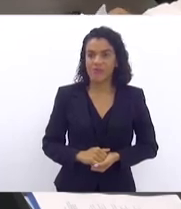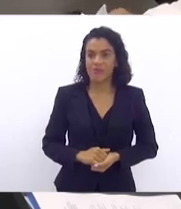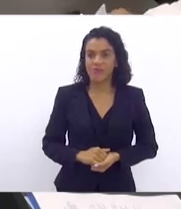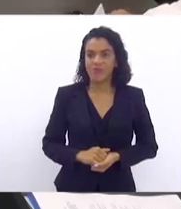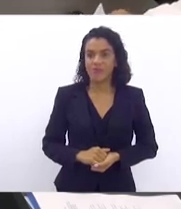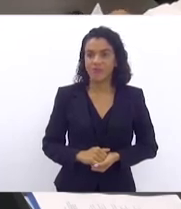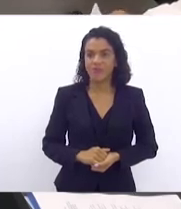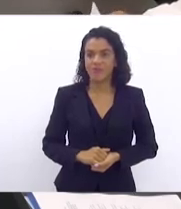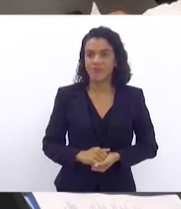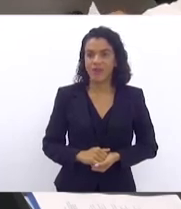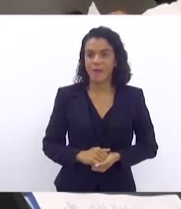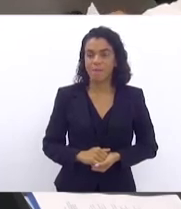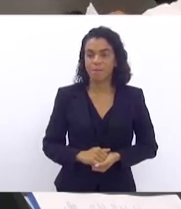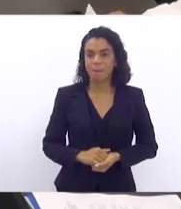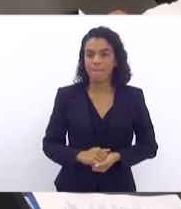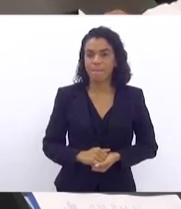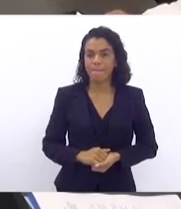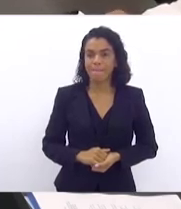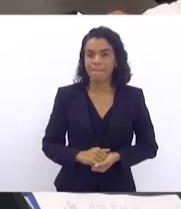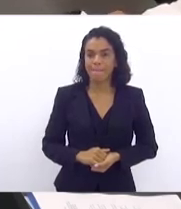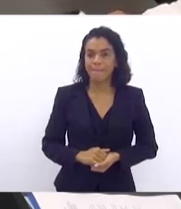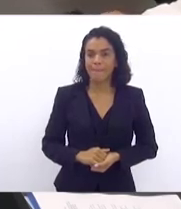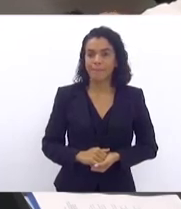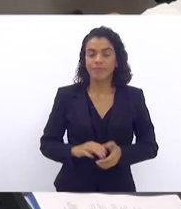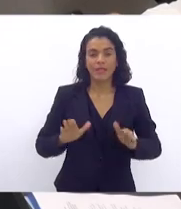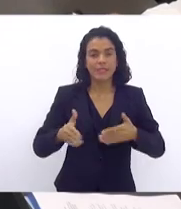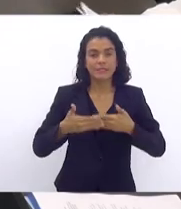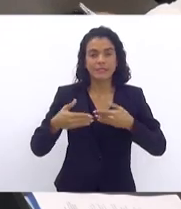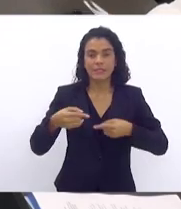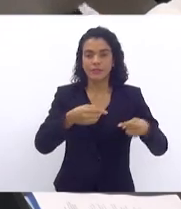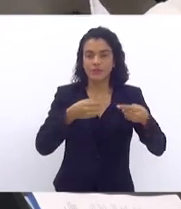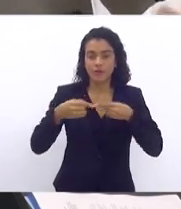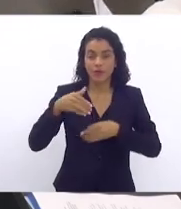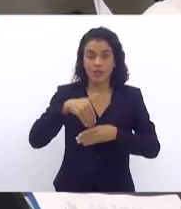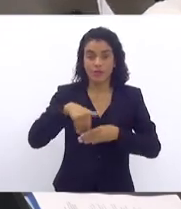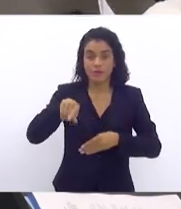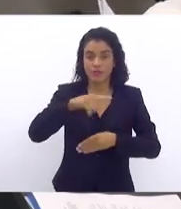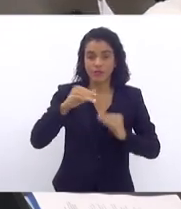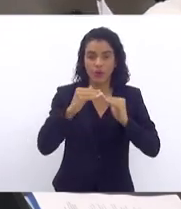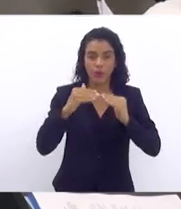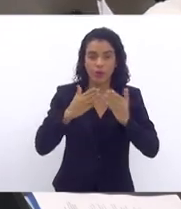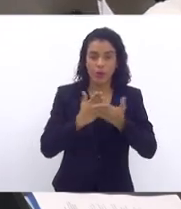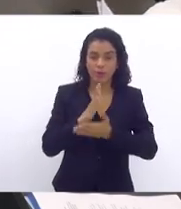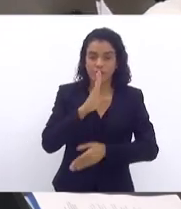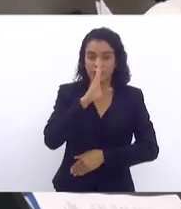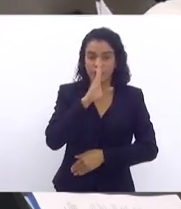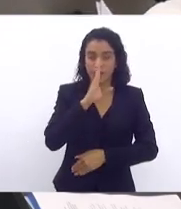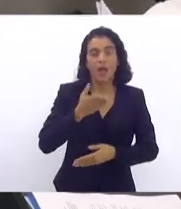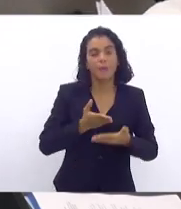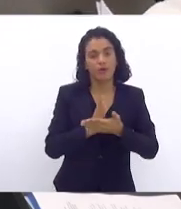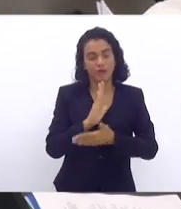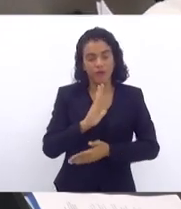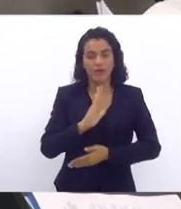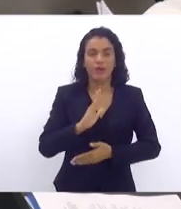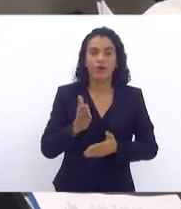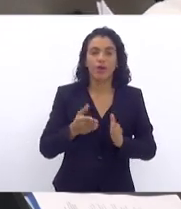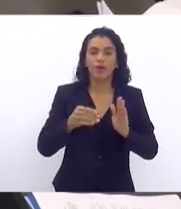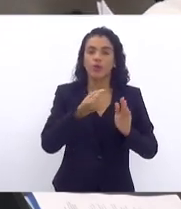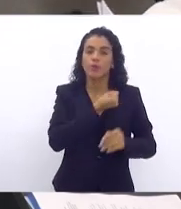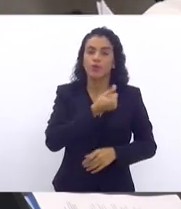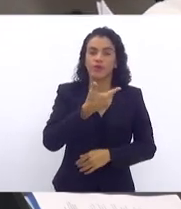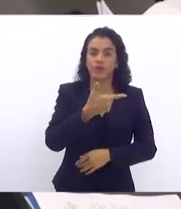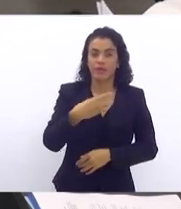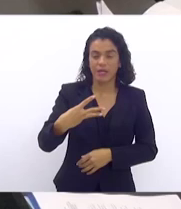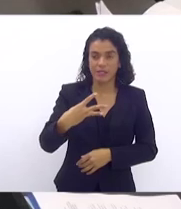Bem observado. Então, encerrada a discussão. Em votação, os senhores que aprovam, permaneçam como estão. Aprovado. Passam ao 23 da